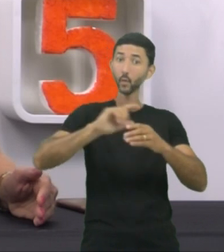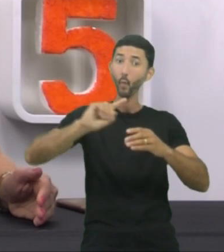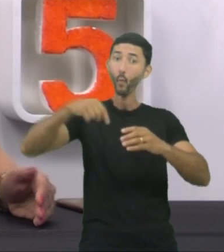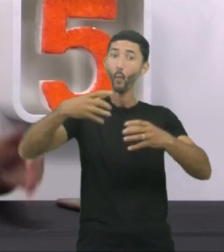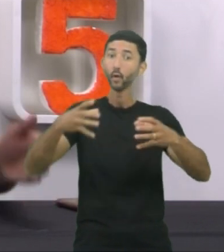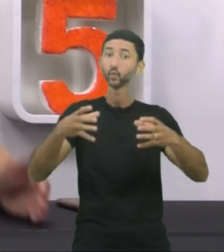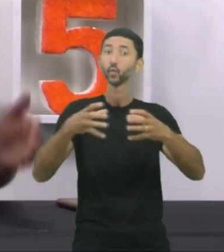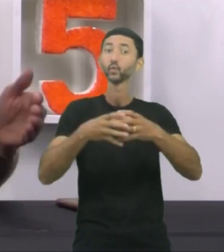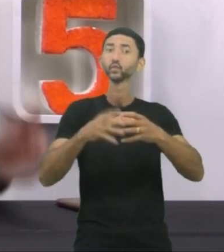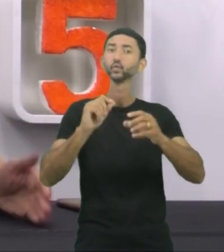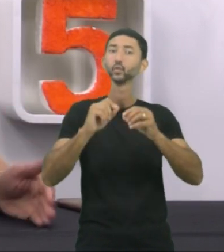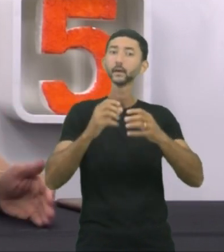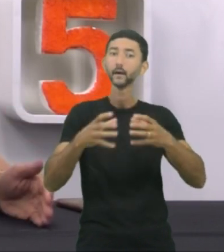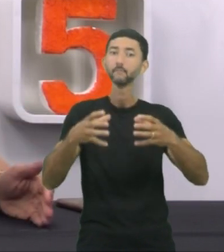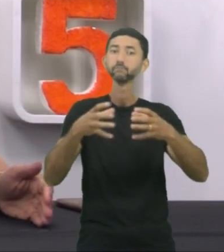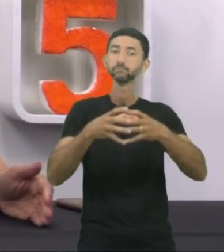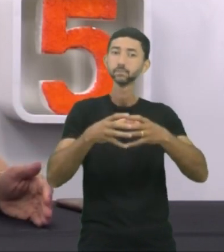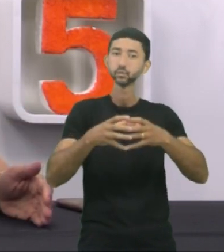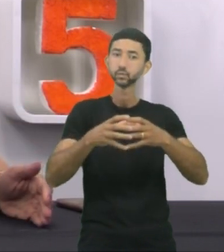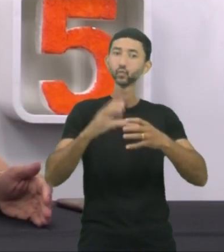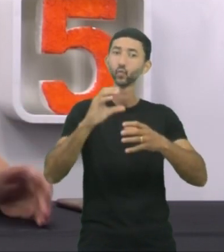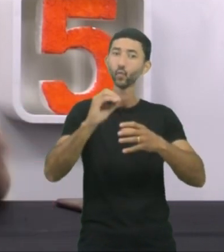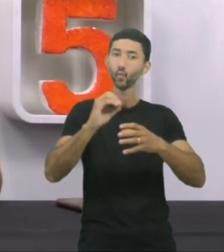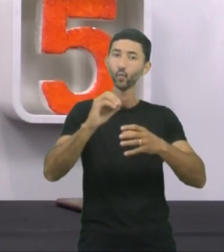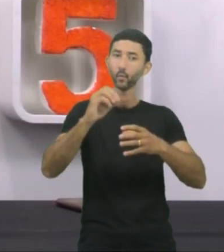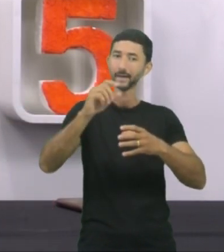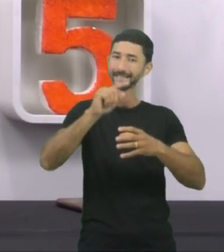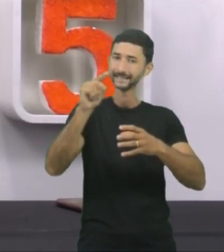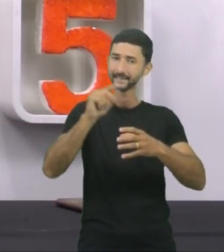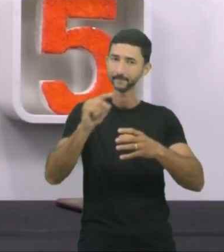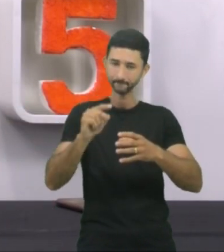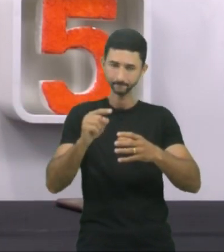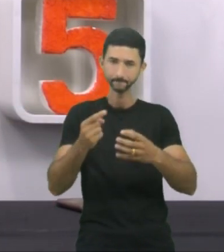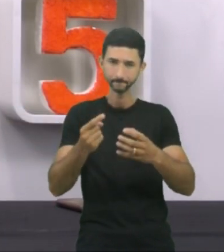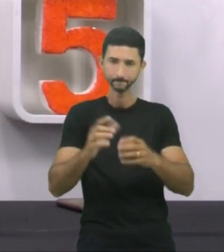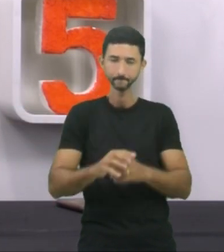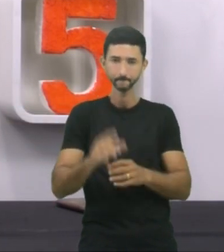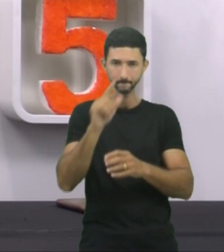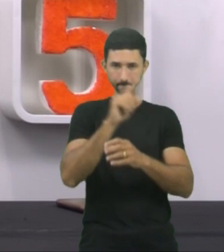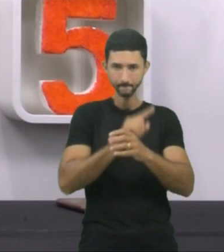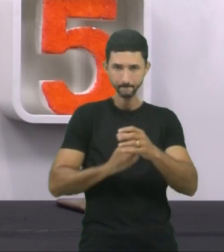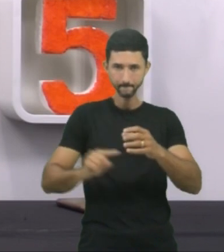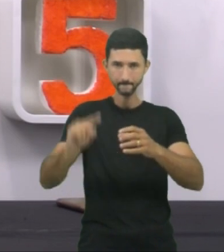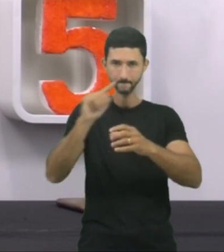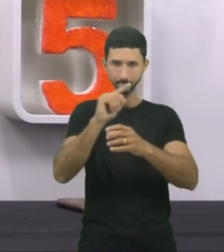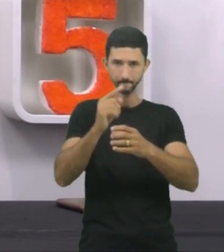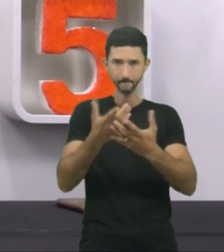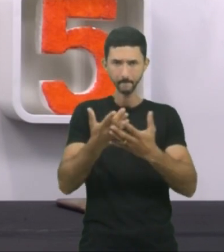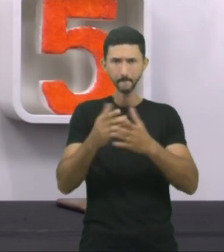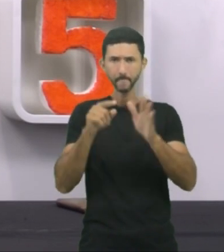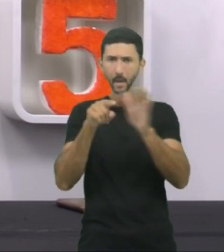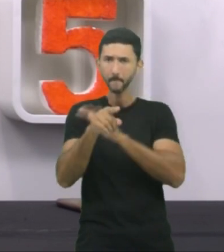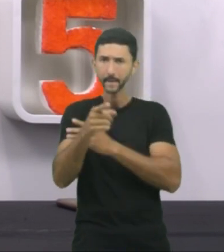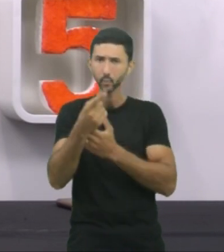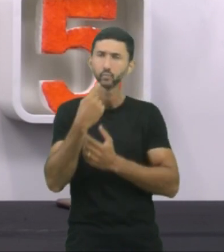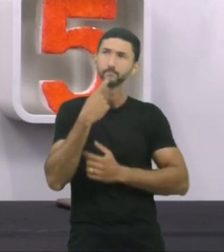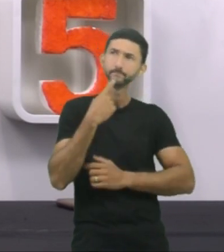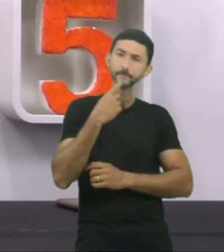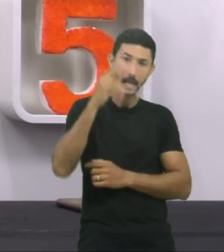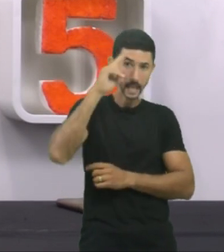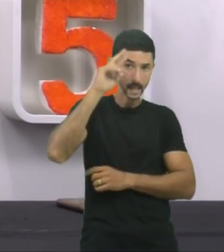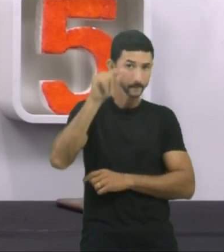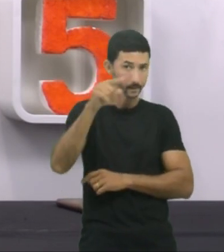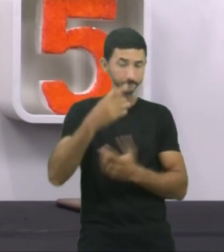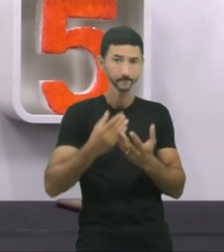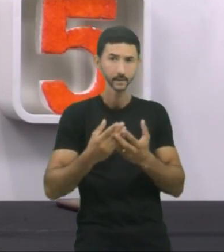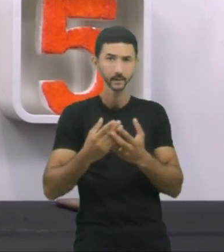outro conjunto, que é o conjunto dos números inteiros. Mas eu pergunto para ti agora, só para te relembrar,